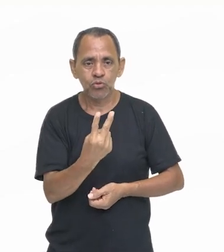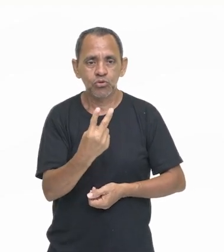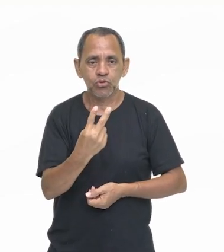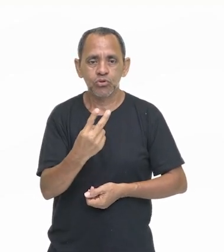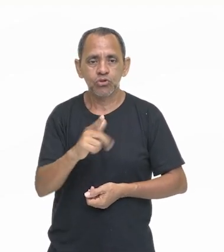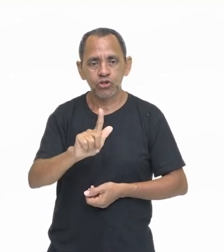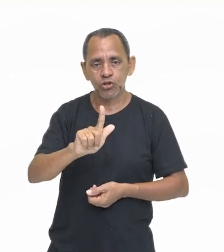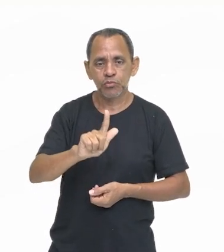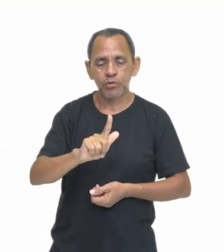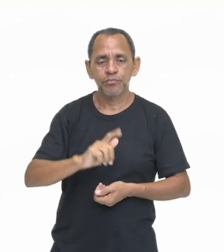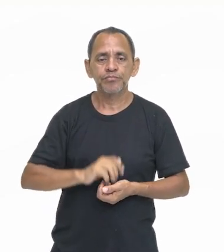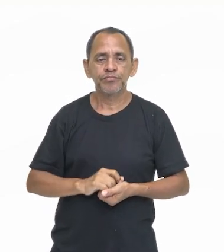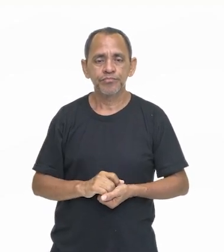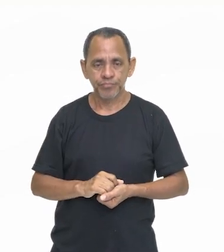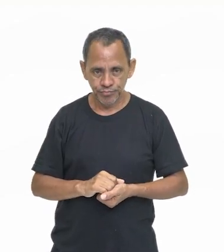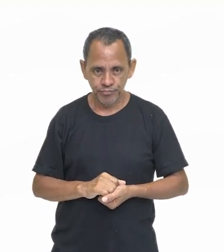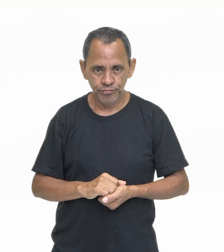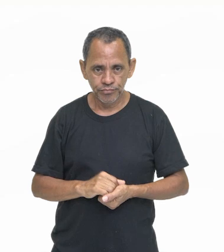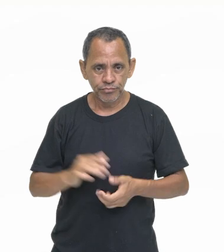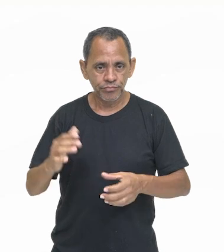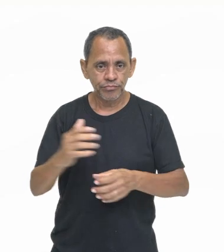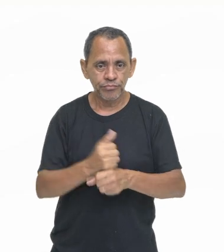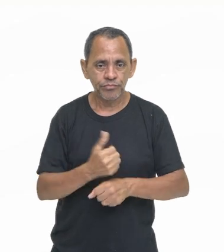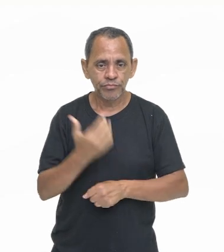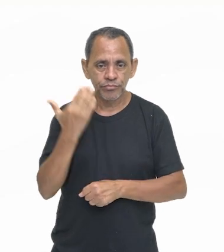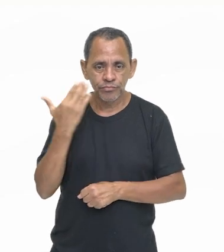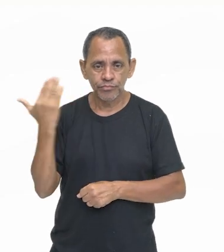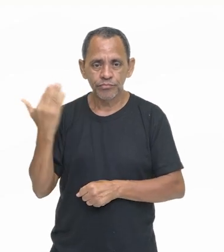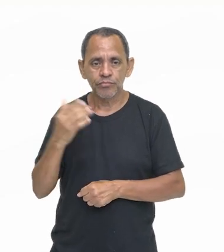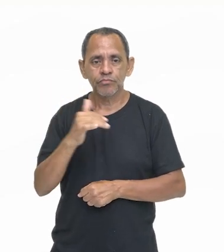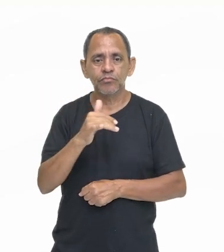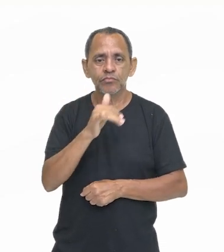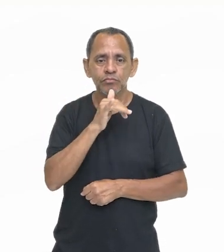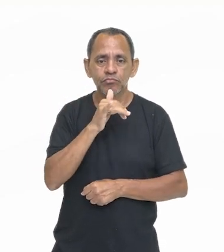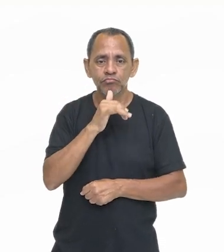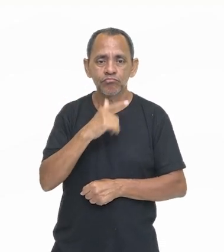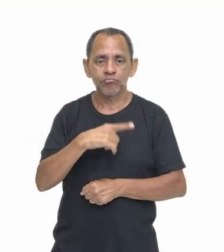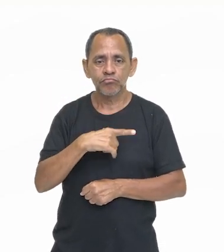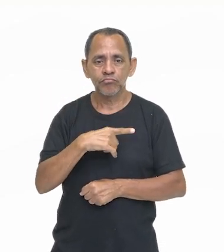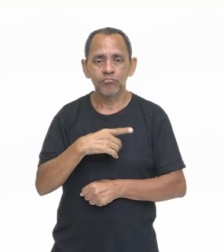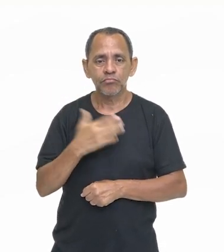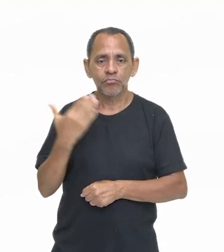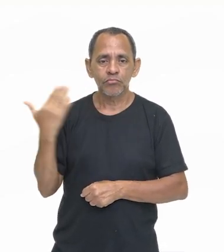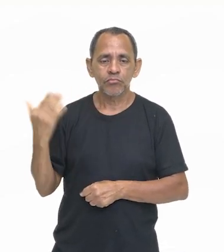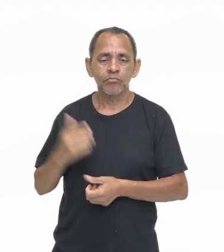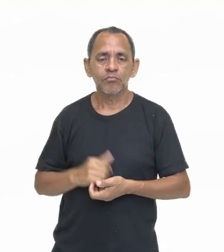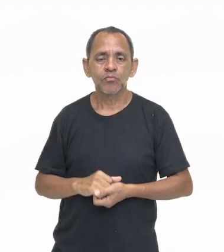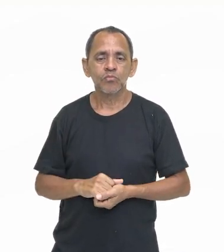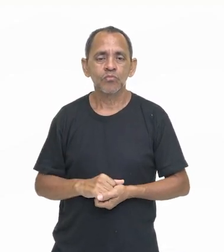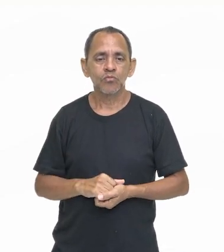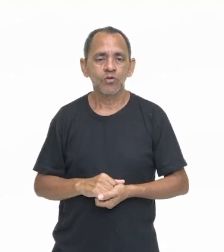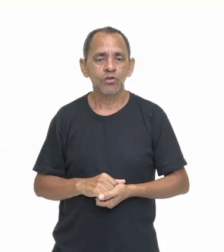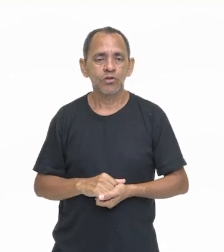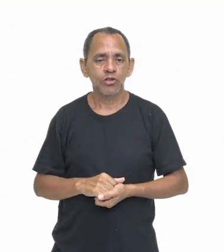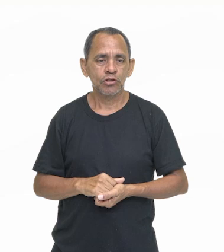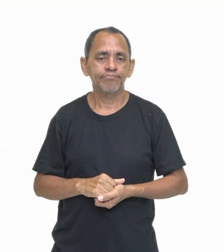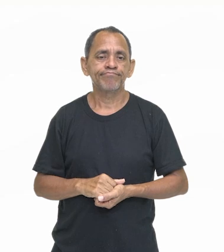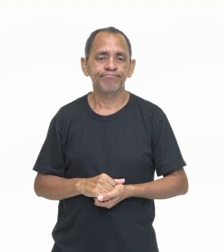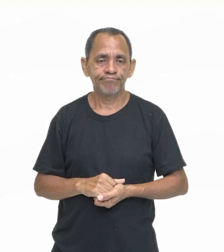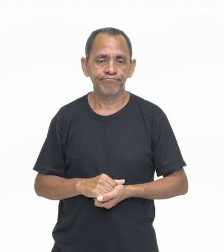massas especiais, certo? Bora pensar um exemplo aqui? Vamos pensar um exemplo aqui sobre tonelada?